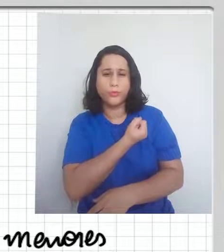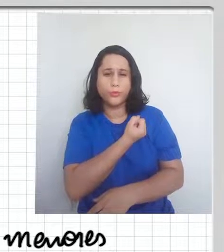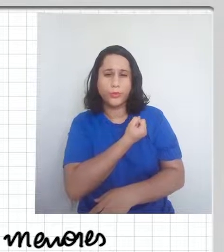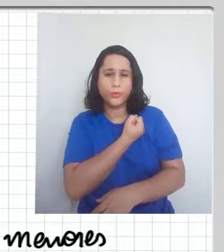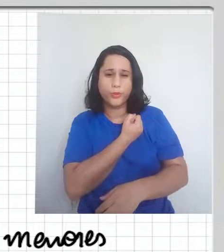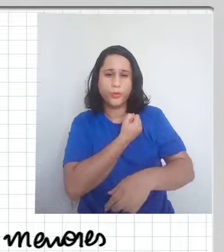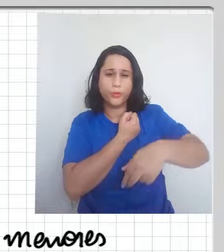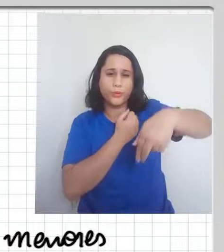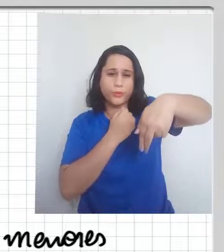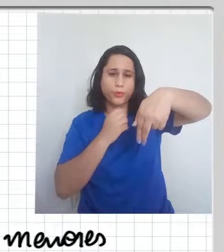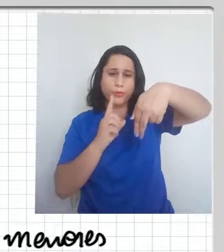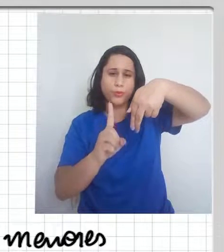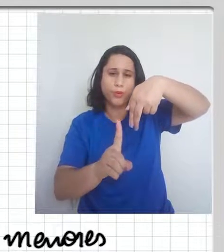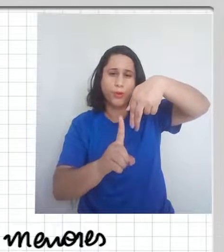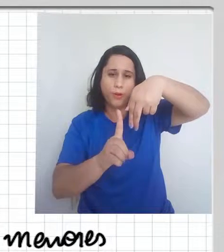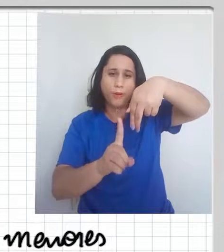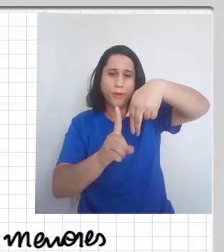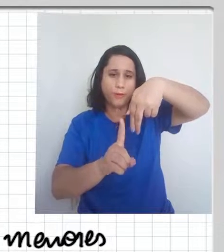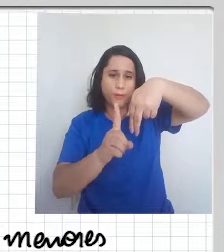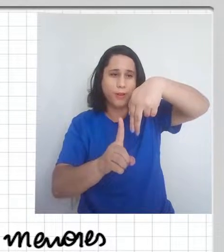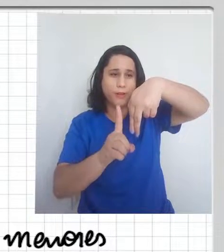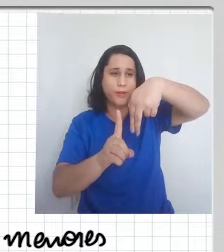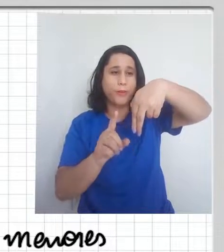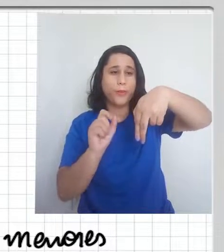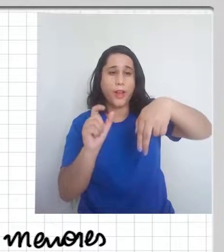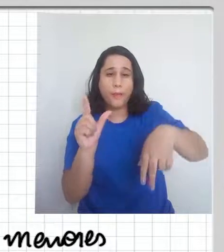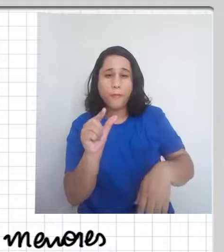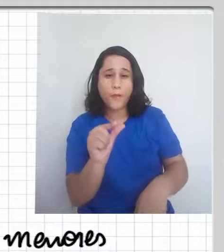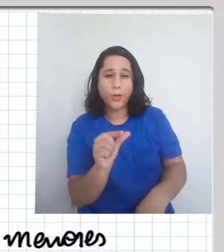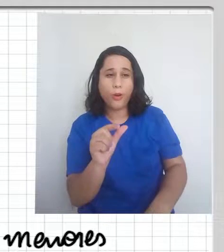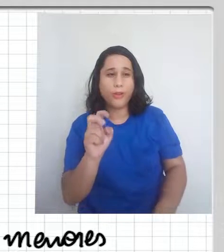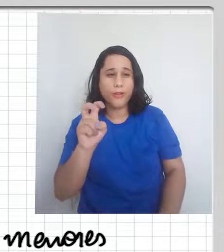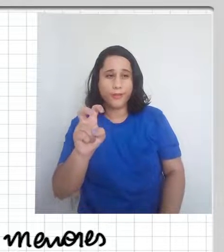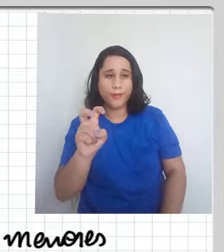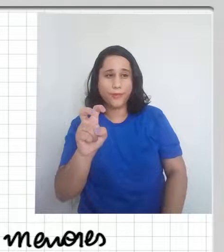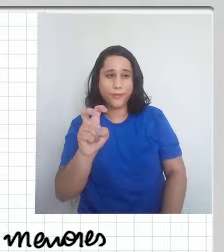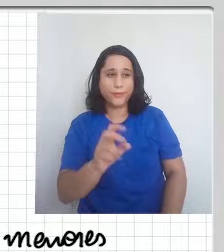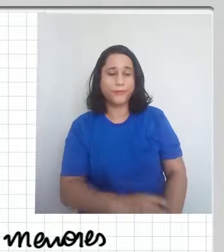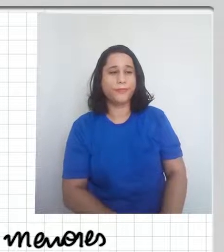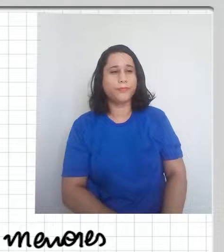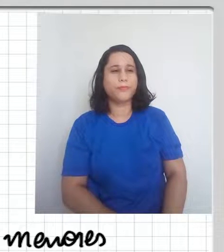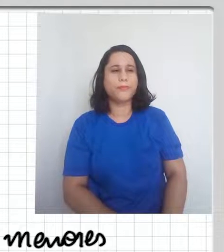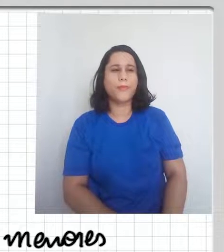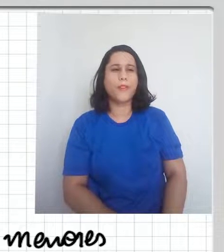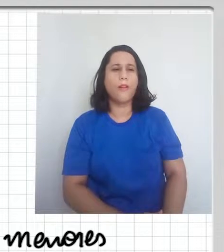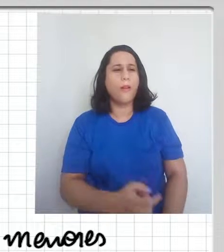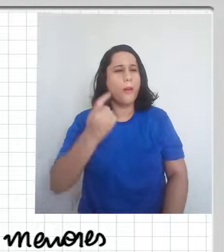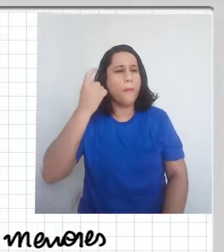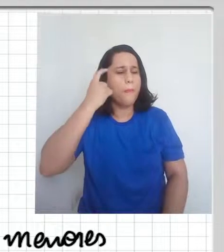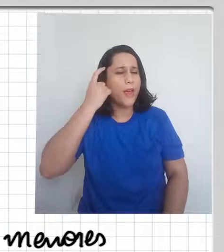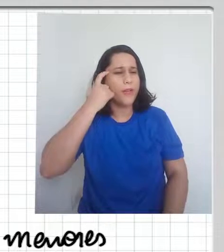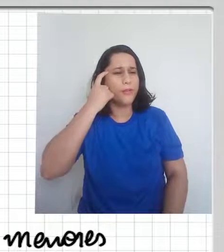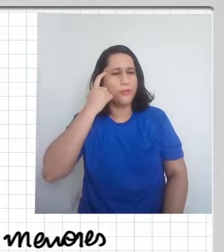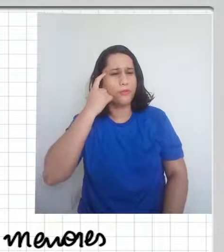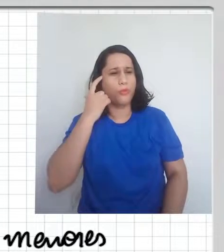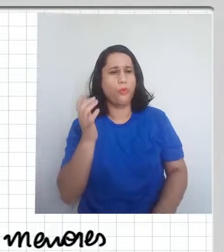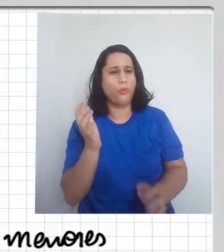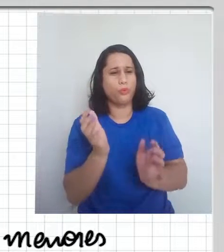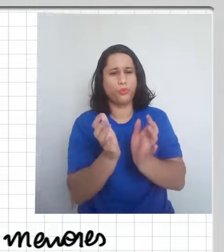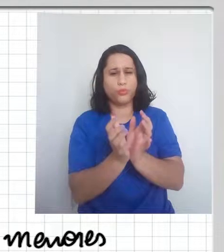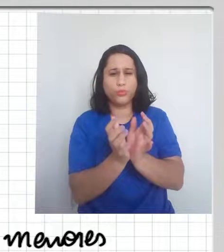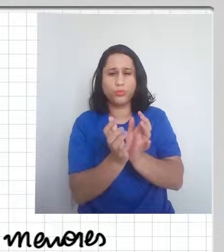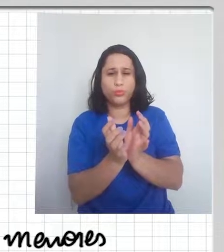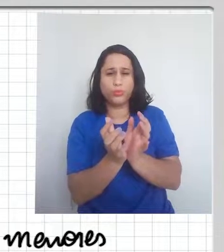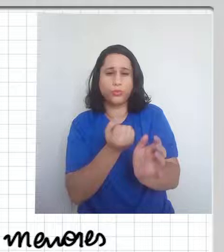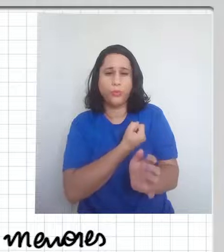naturais menores que 5. Então nós temos o seguinte, quando eu penso em conjunto dos números naturais, eu vou fazer